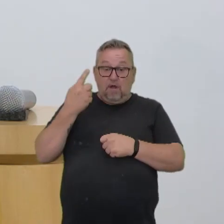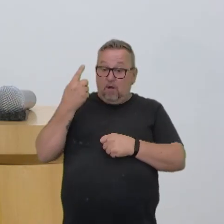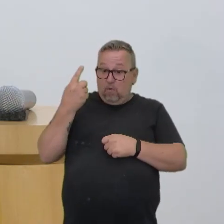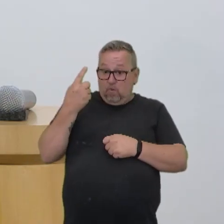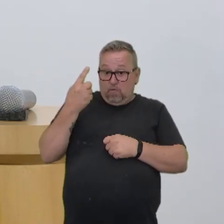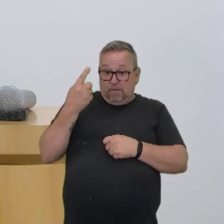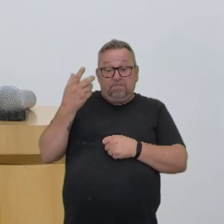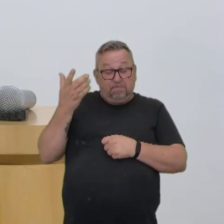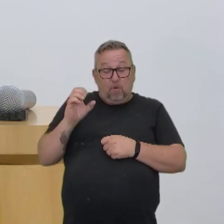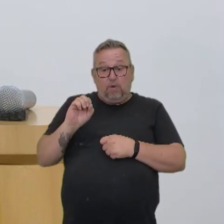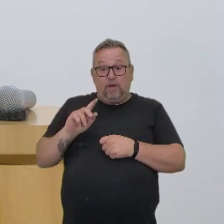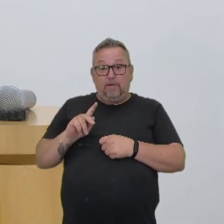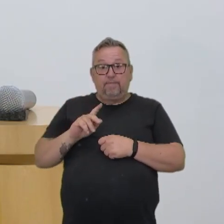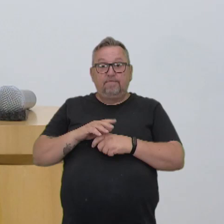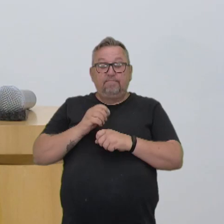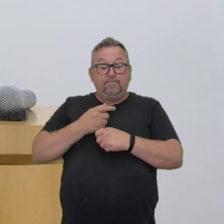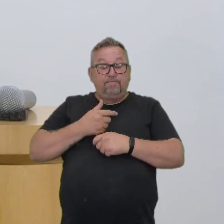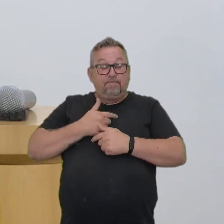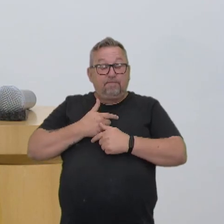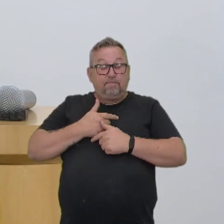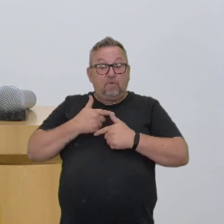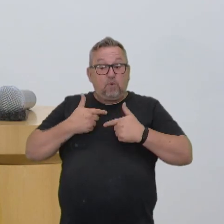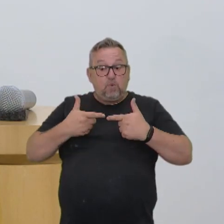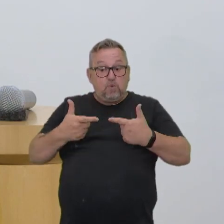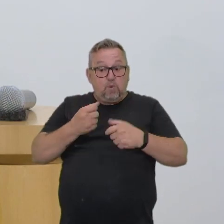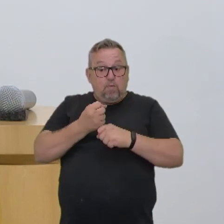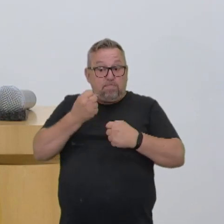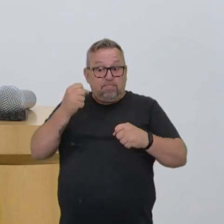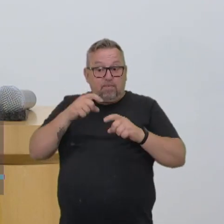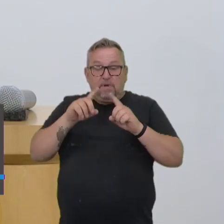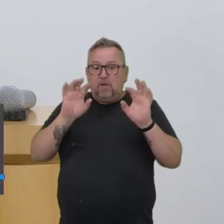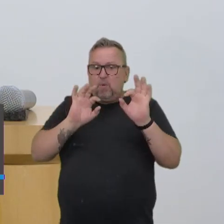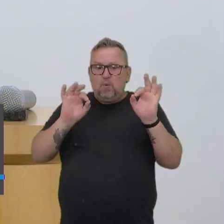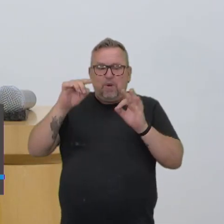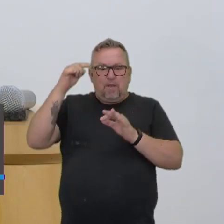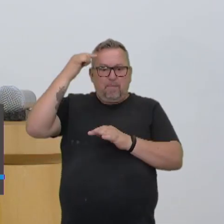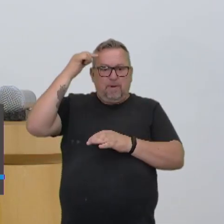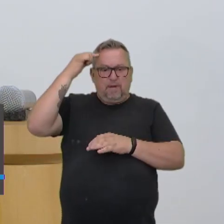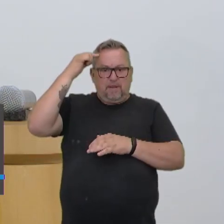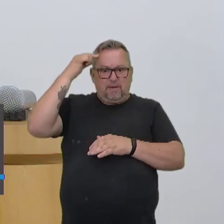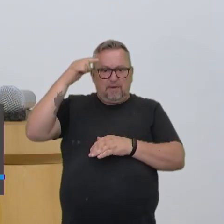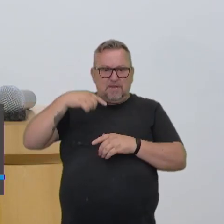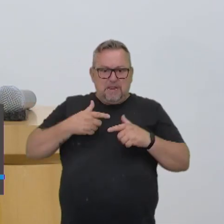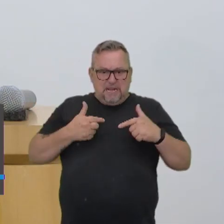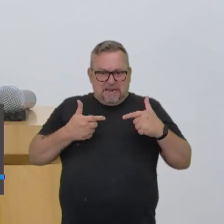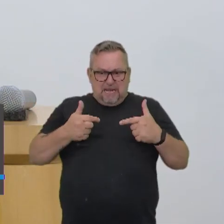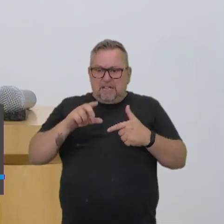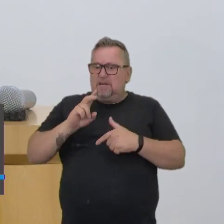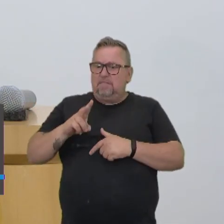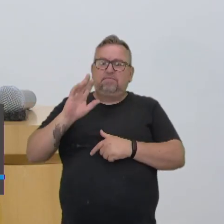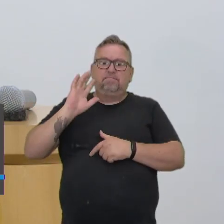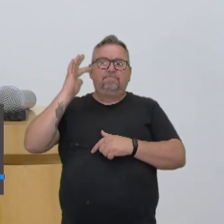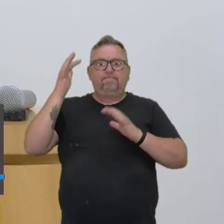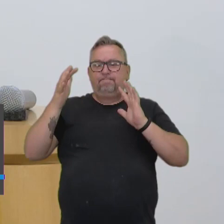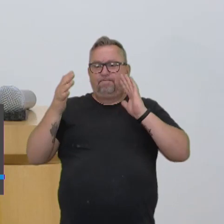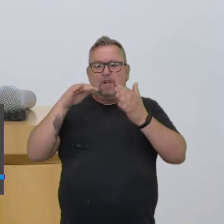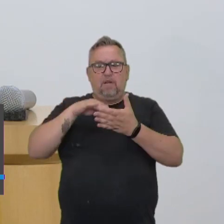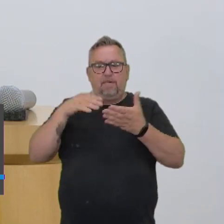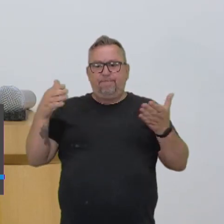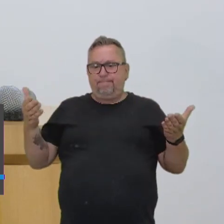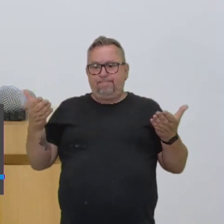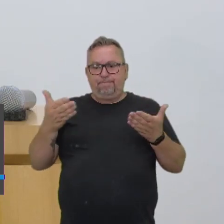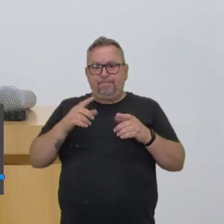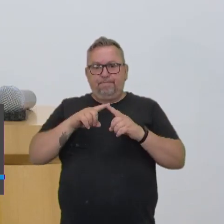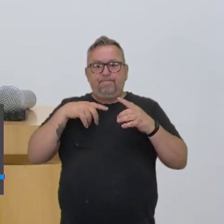a Grande Guerra. E esse foi um cenário que nunca ninguém imaginou. Porque, óbvio, guerras sempre aconteceram, acontecem até hoje. Estamos aí com